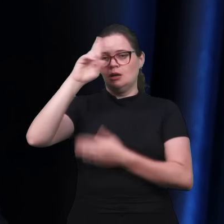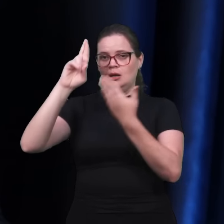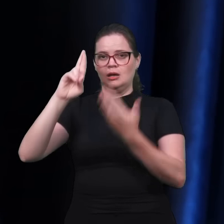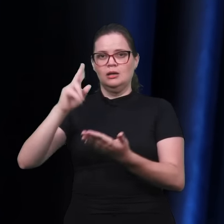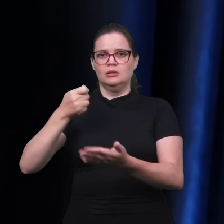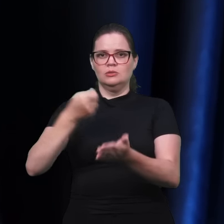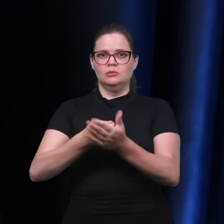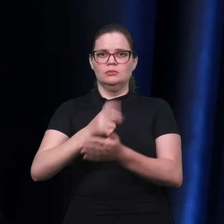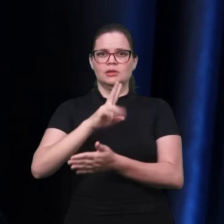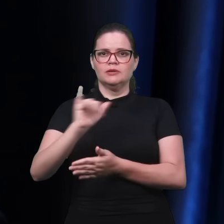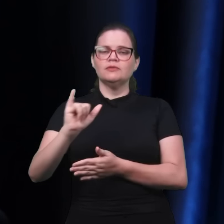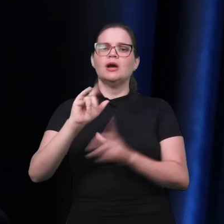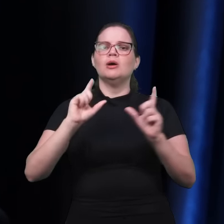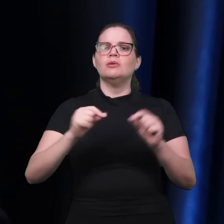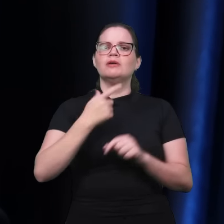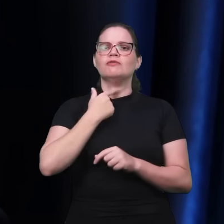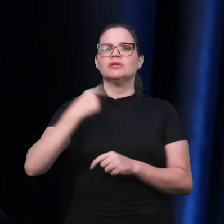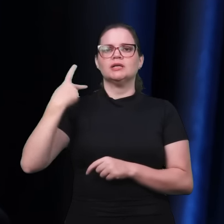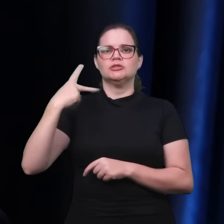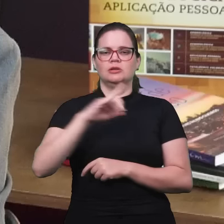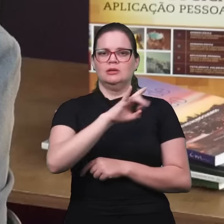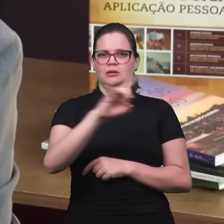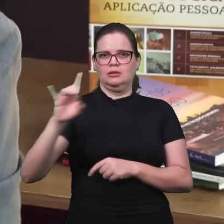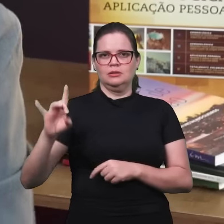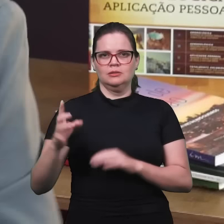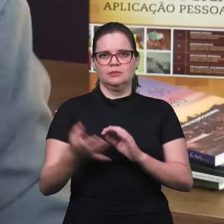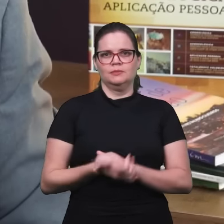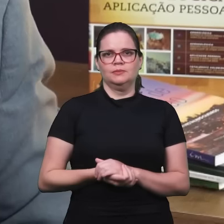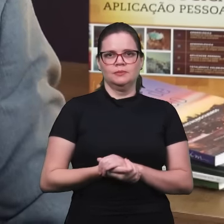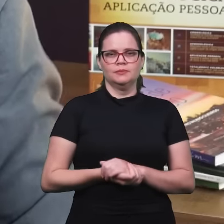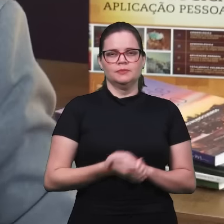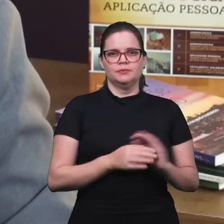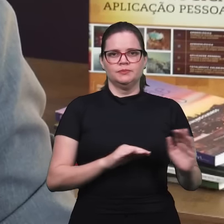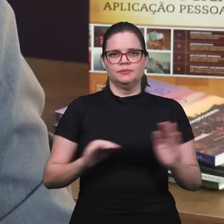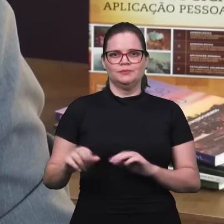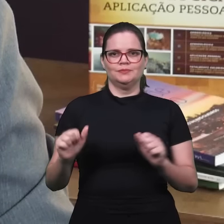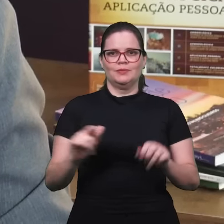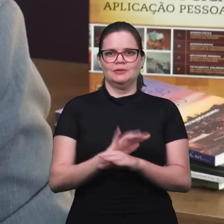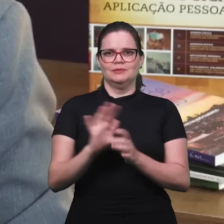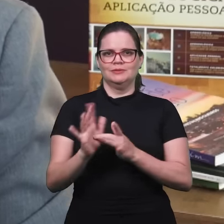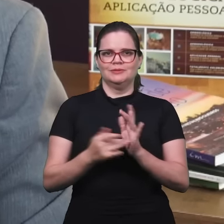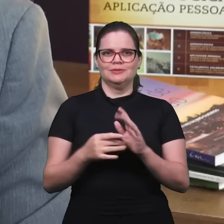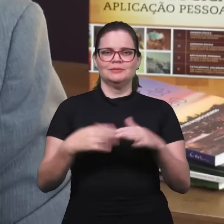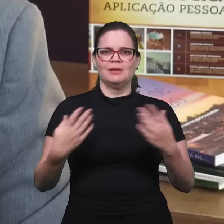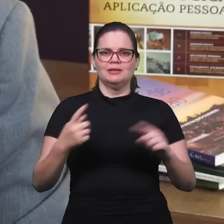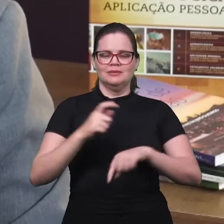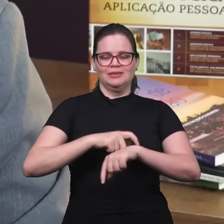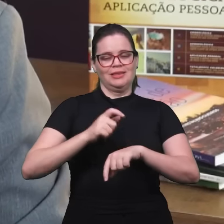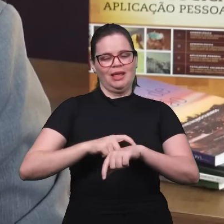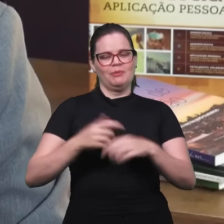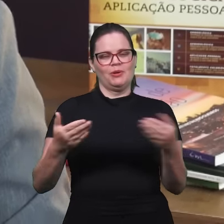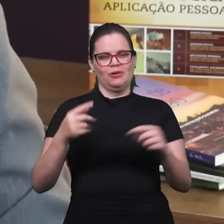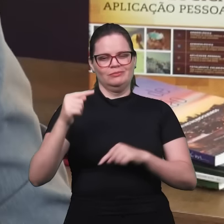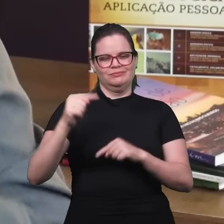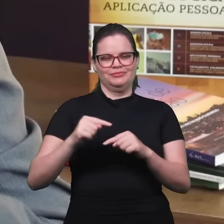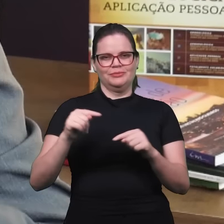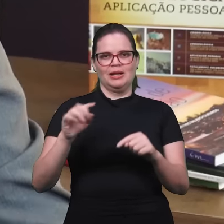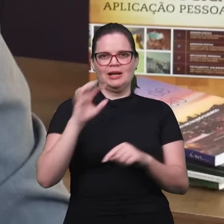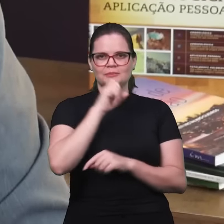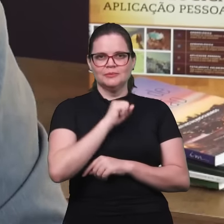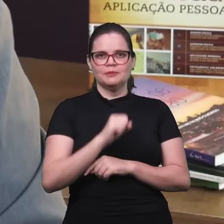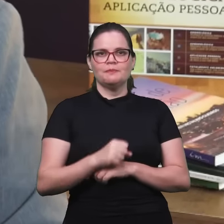de cada um a sua vontade. Glória a Jesus. Mas, Roberto, como o nosso tempo ele é muito escasso, nós vamos... mas nós